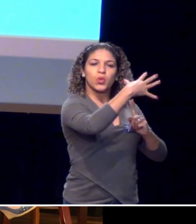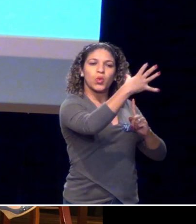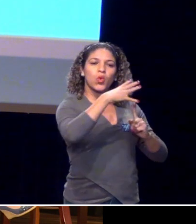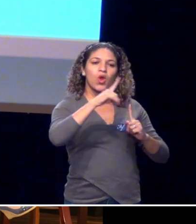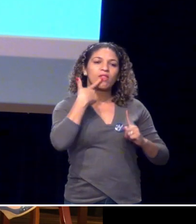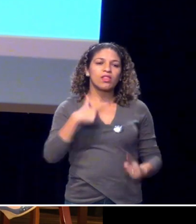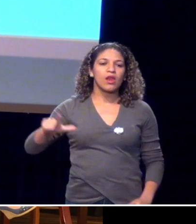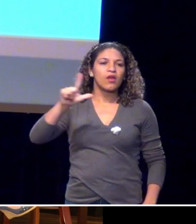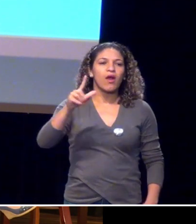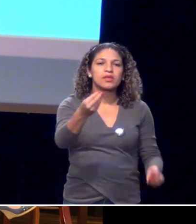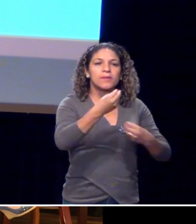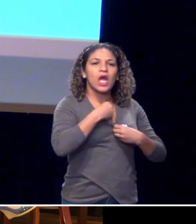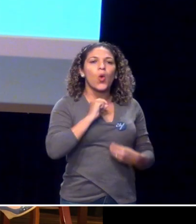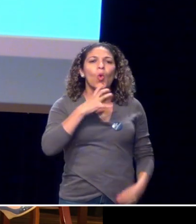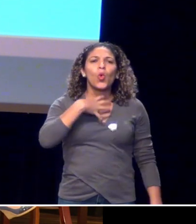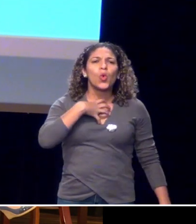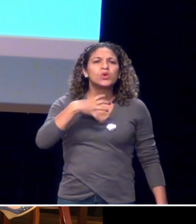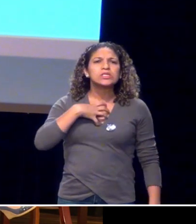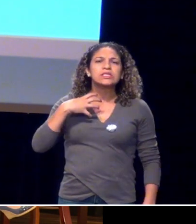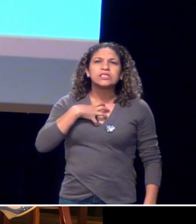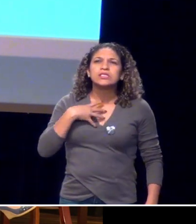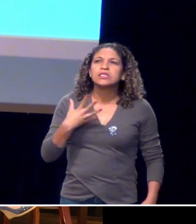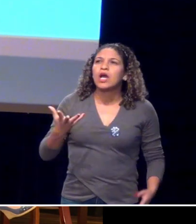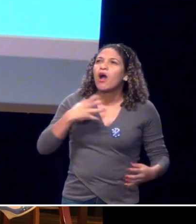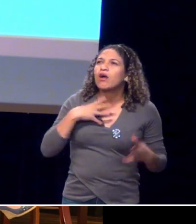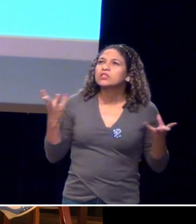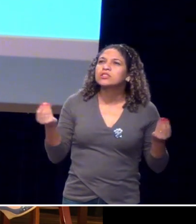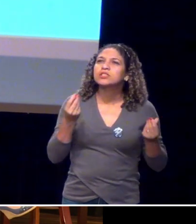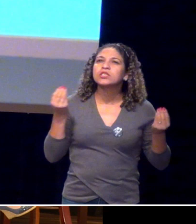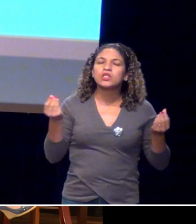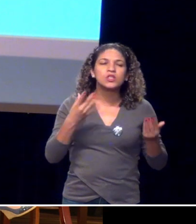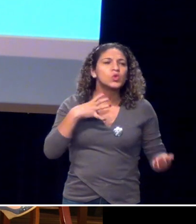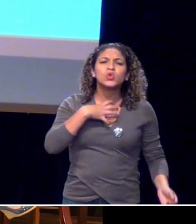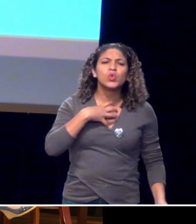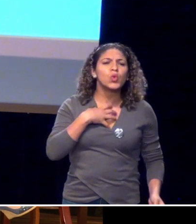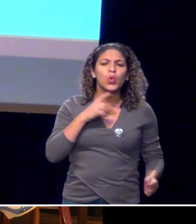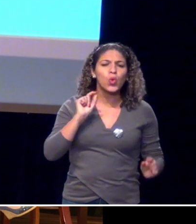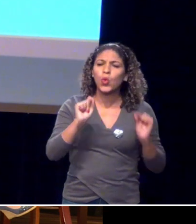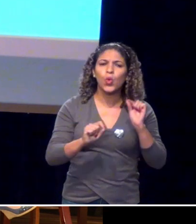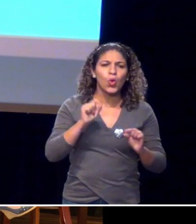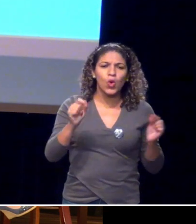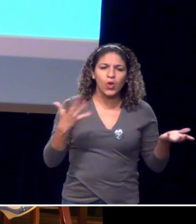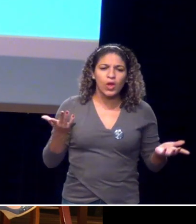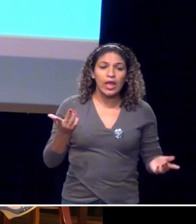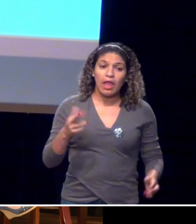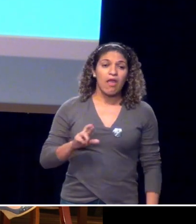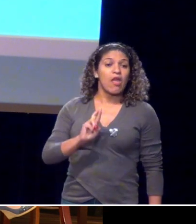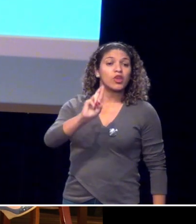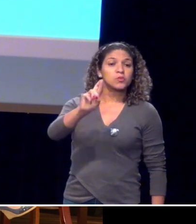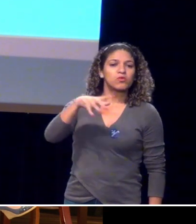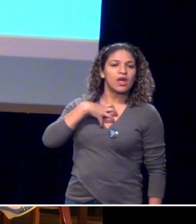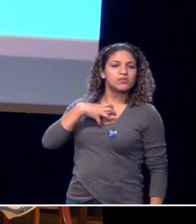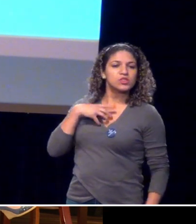linguagem, me dão sentidos, me banham de sentidos, sentidos que vão ser responsáveis para